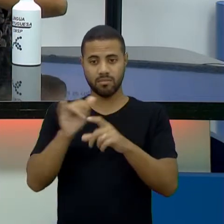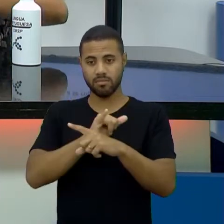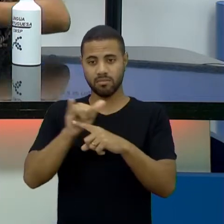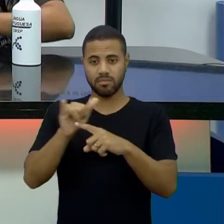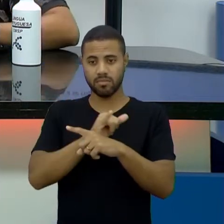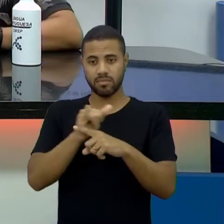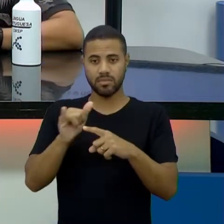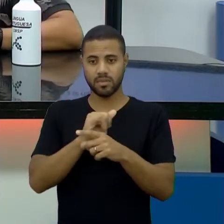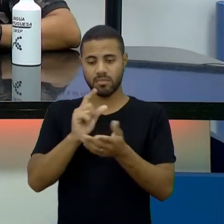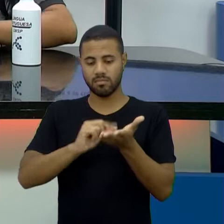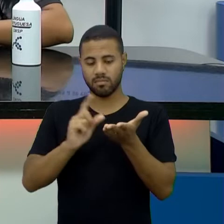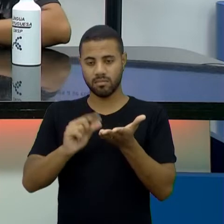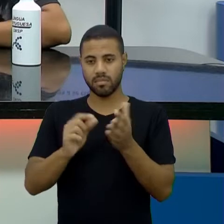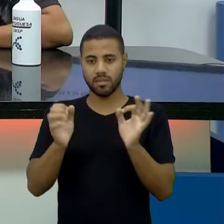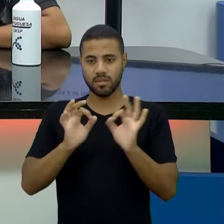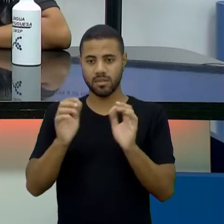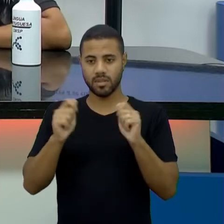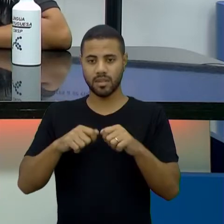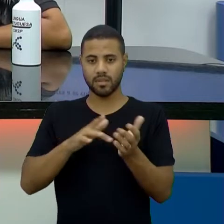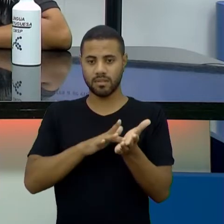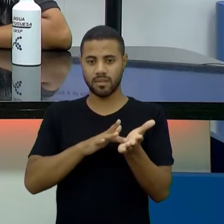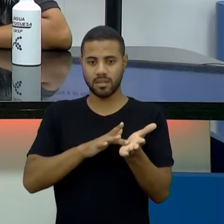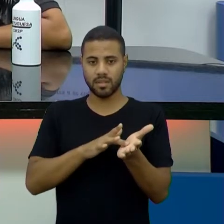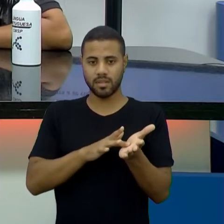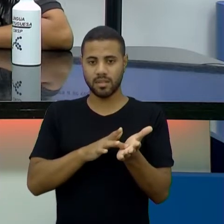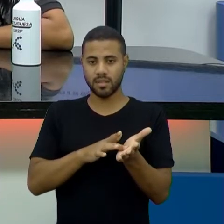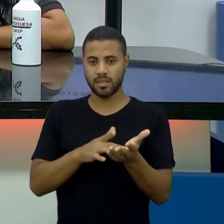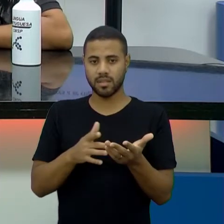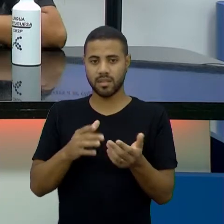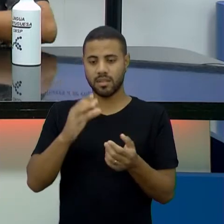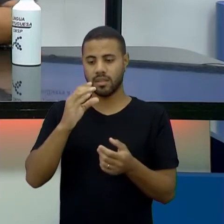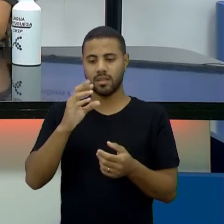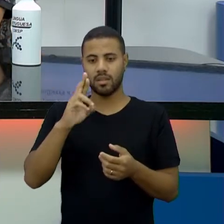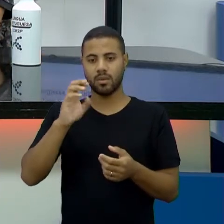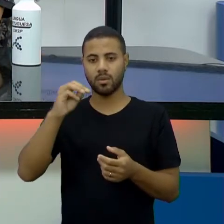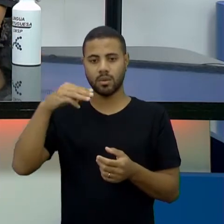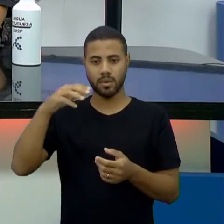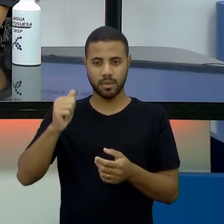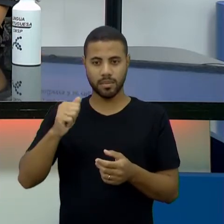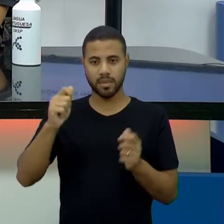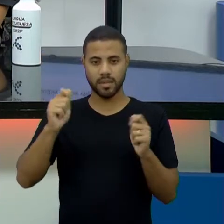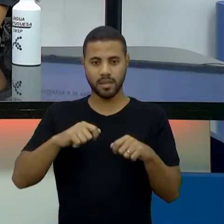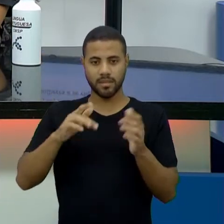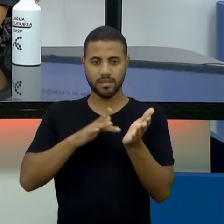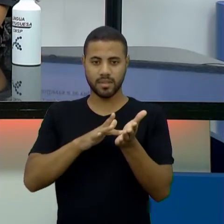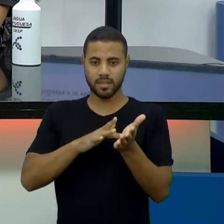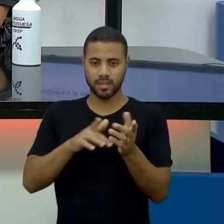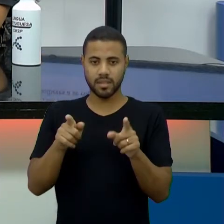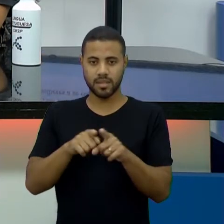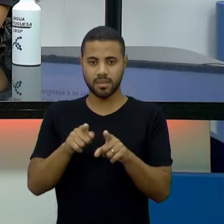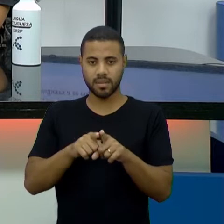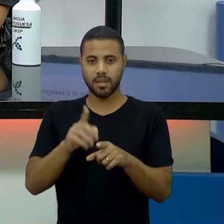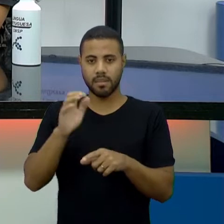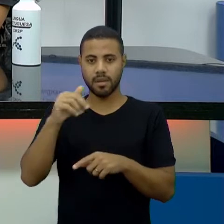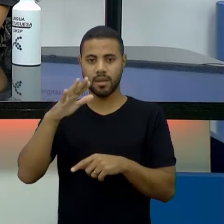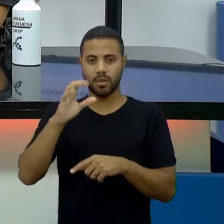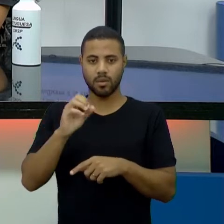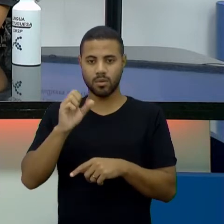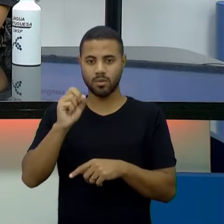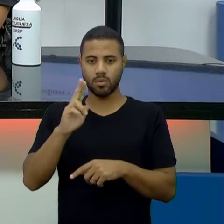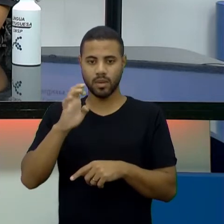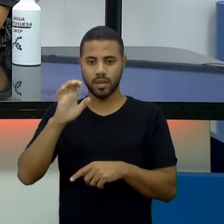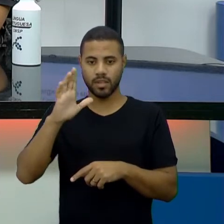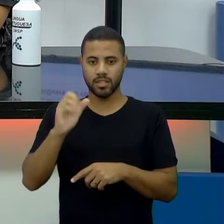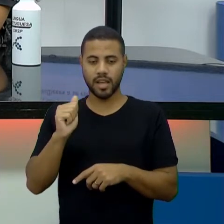um barquinho, fica fingindo lá. Coloca um chroma key, né? O chroma key. Pronto, aí finge que você tá no mar. Podem usar o banco sueco. Né?